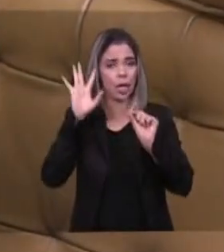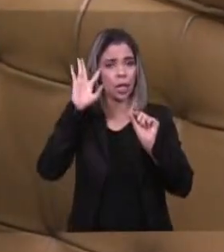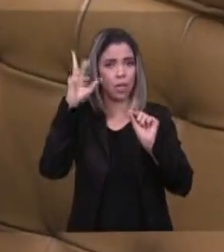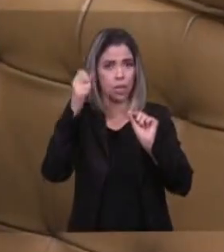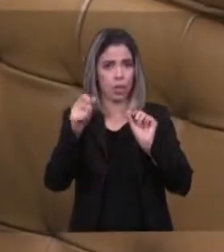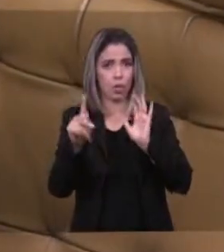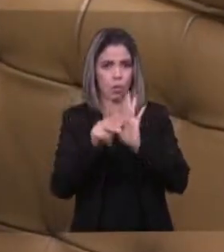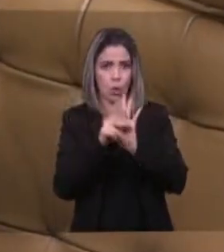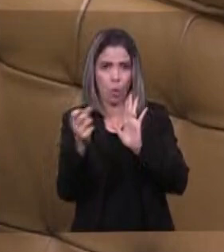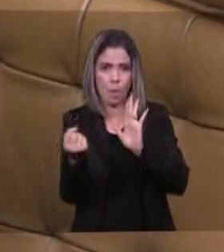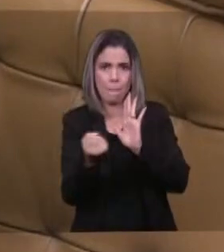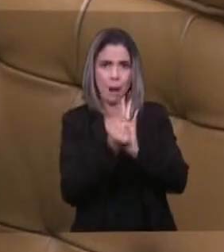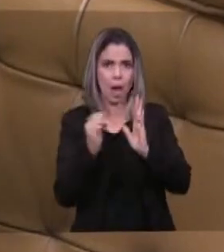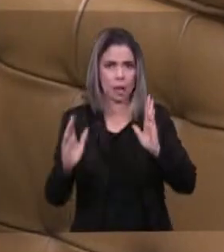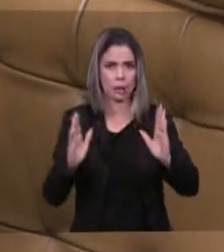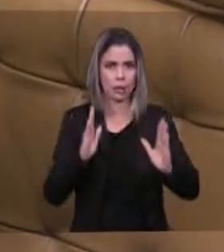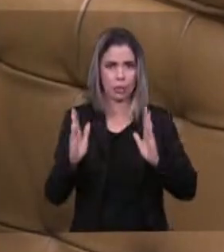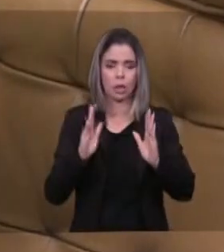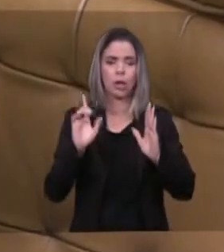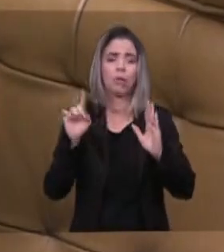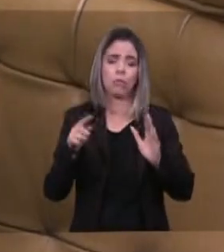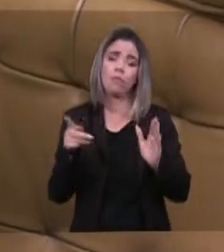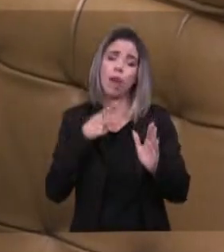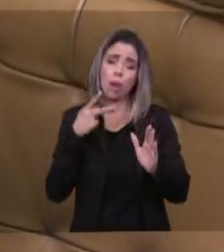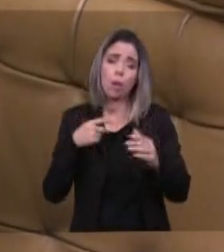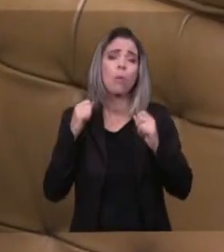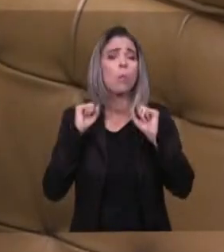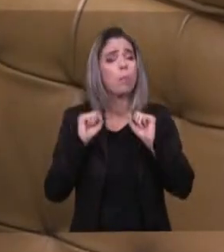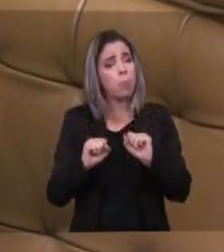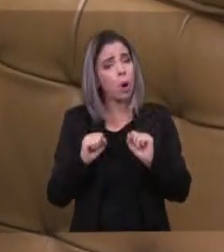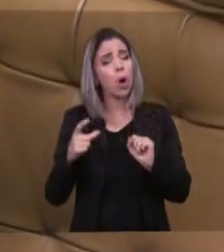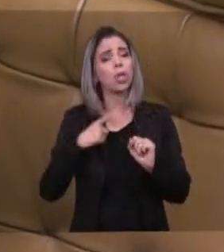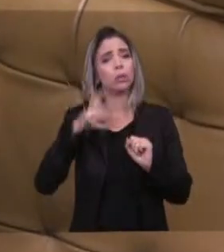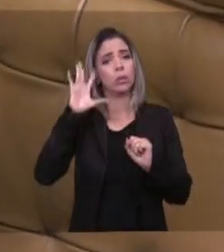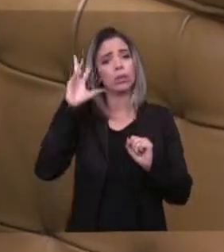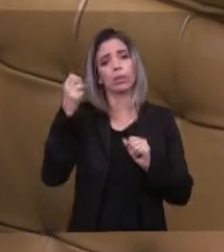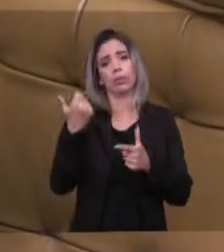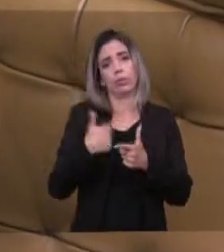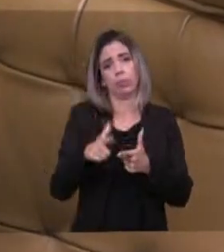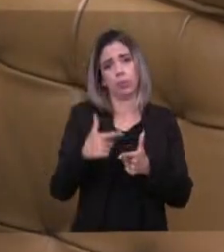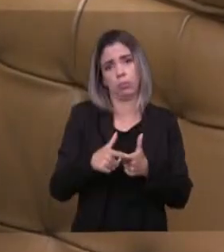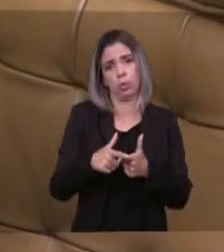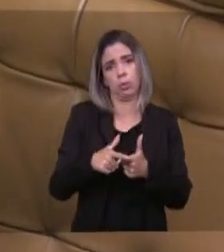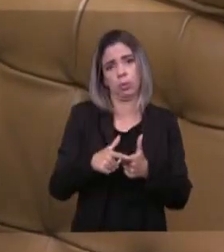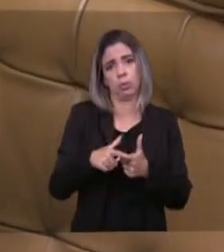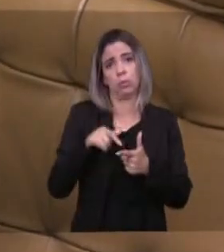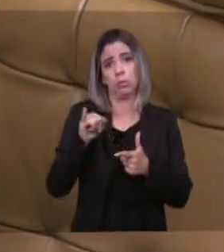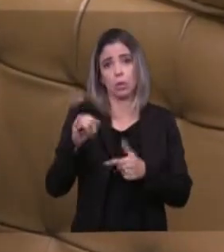marco temporal se falou que era possível resolver o problema. Se houve